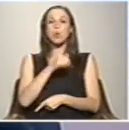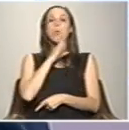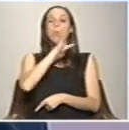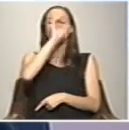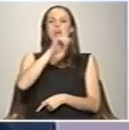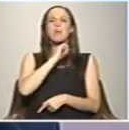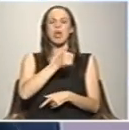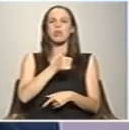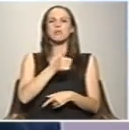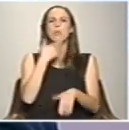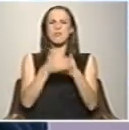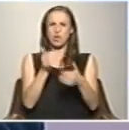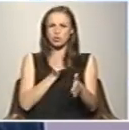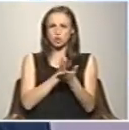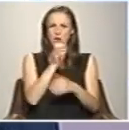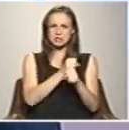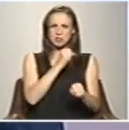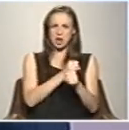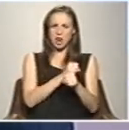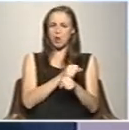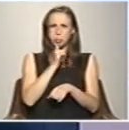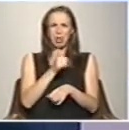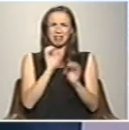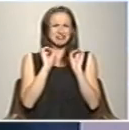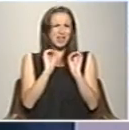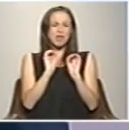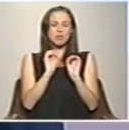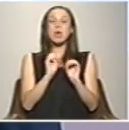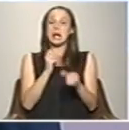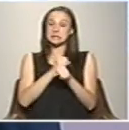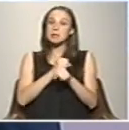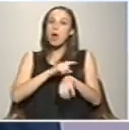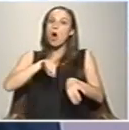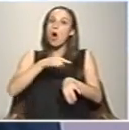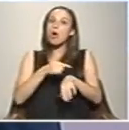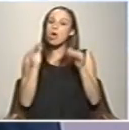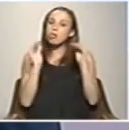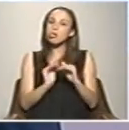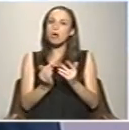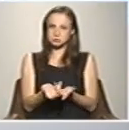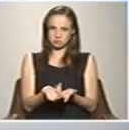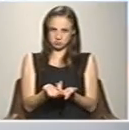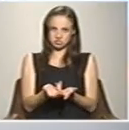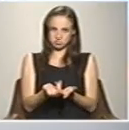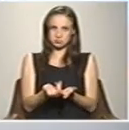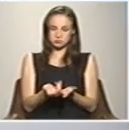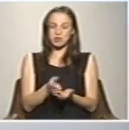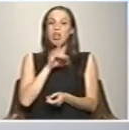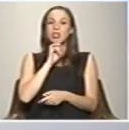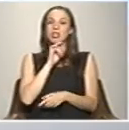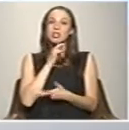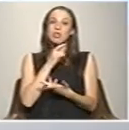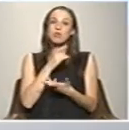velha continuar a trabalhar. Se calhar tem que trabalhar de uma forma diferente, pode trabalhar menos horas. Não perder, e as estatísticas dizerem isso, ou os estudos, não quer dizer que depois não se criem